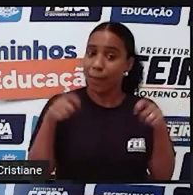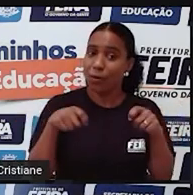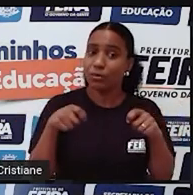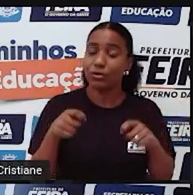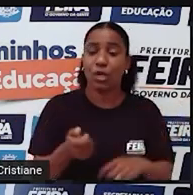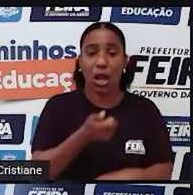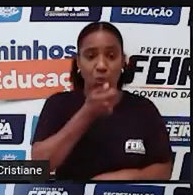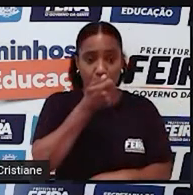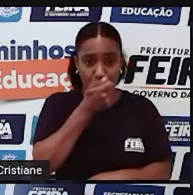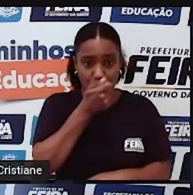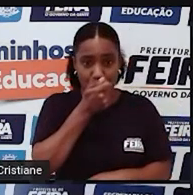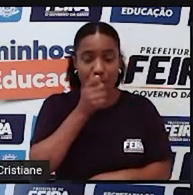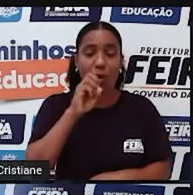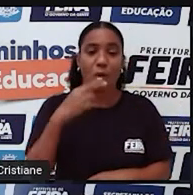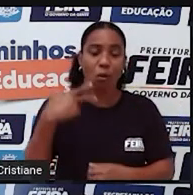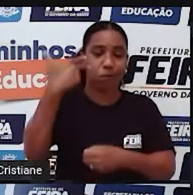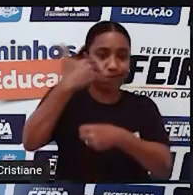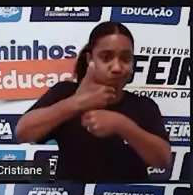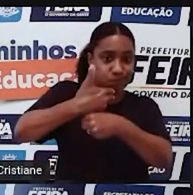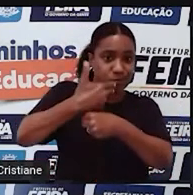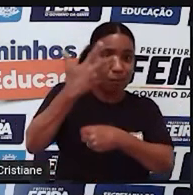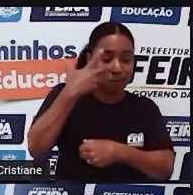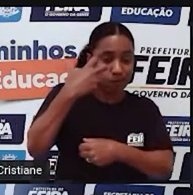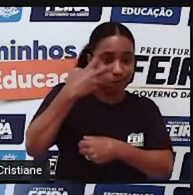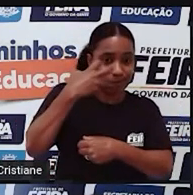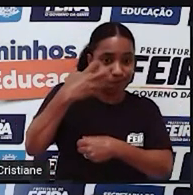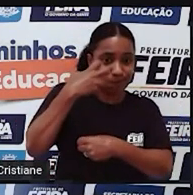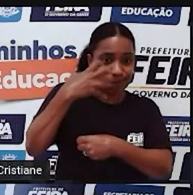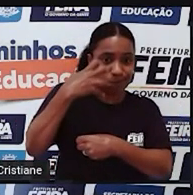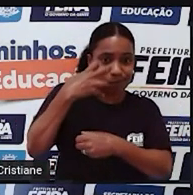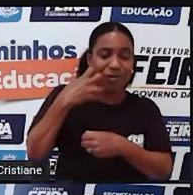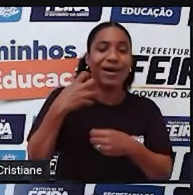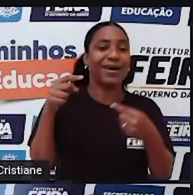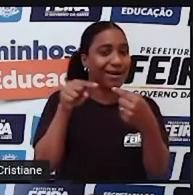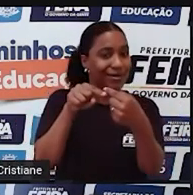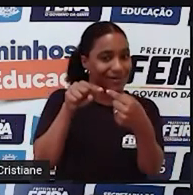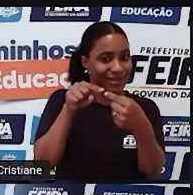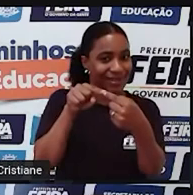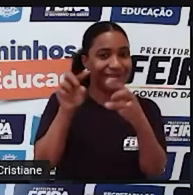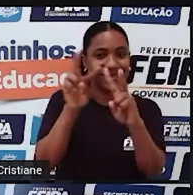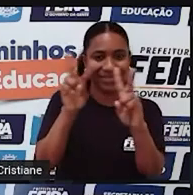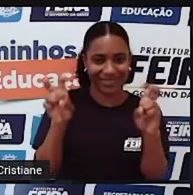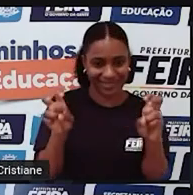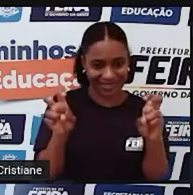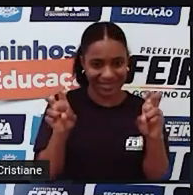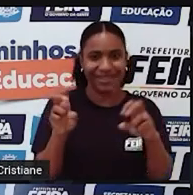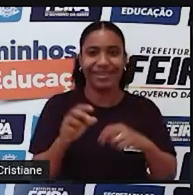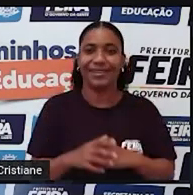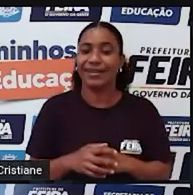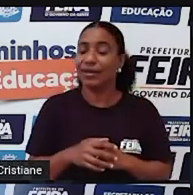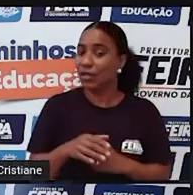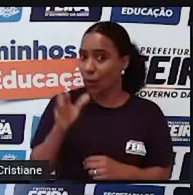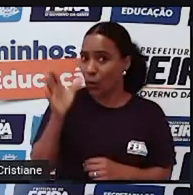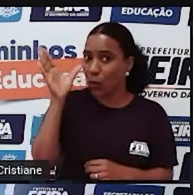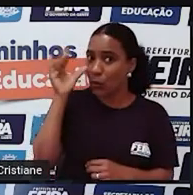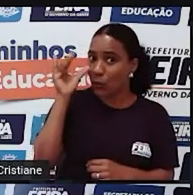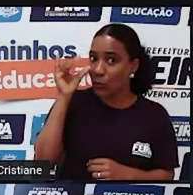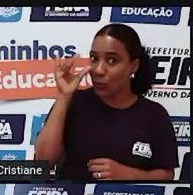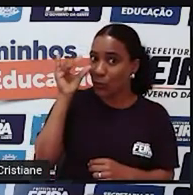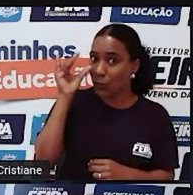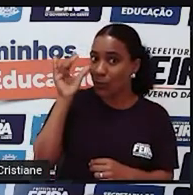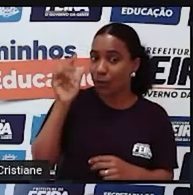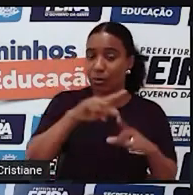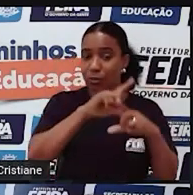ou vídeo utilizando esses termos. Fica aqui uma curiosidade para vocês sobre a Jamaica, que é um